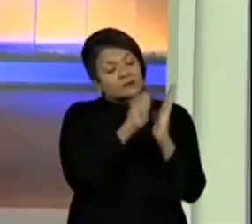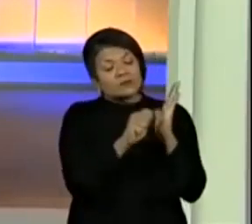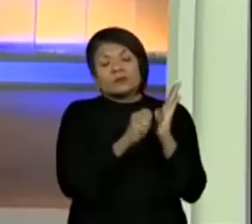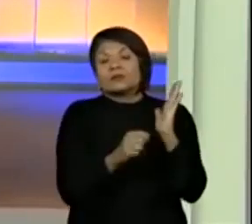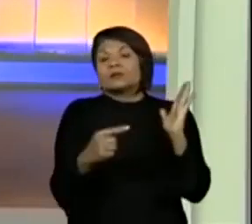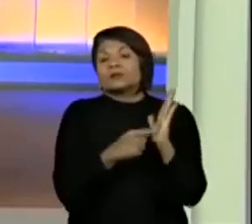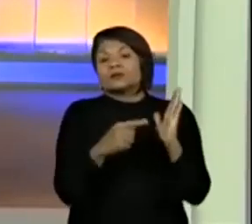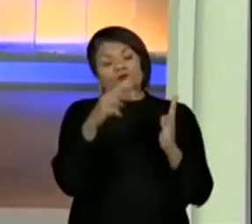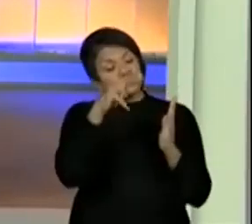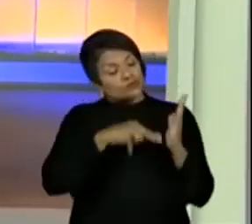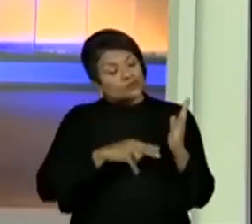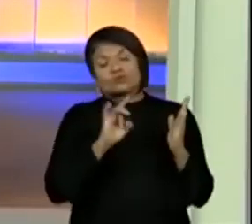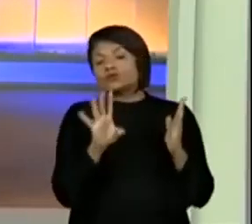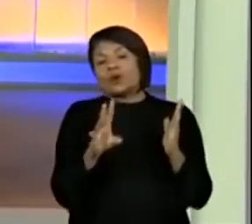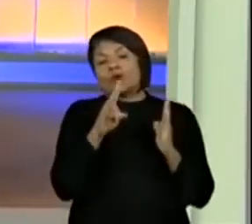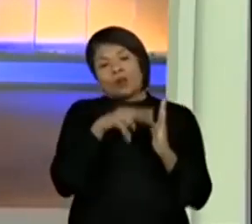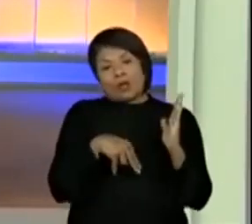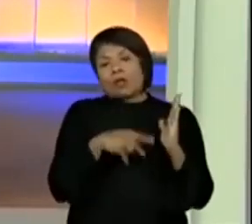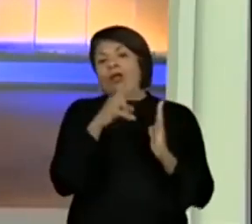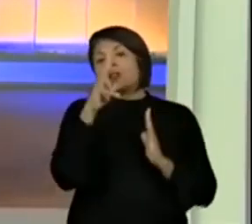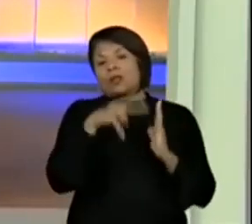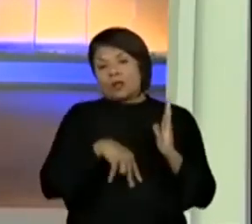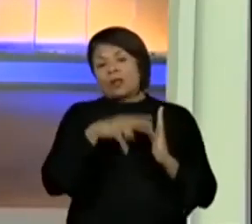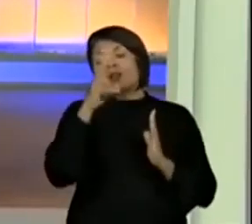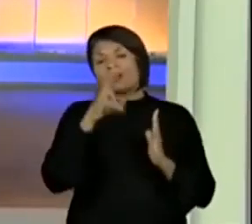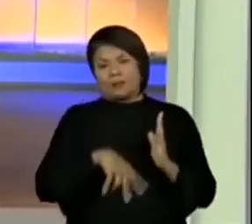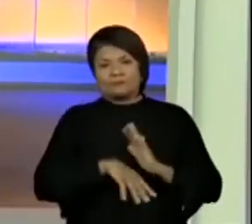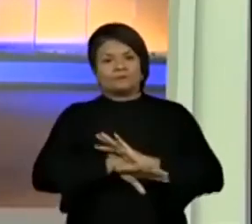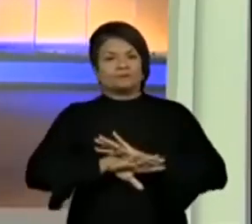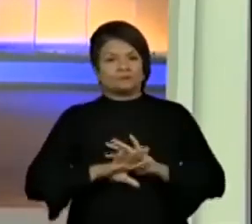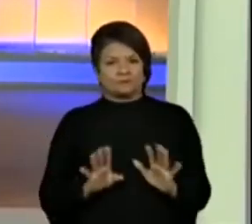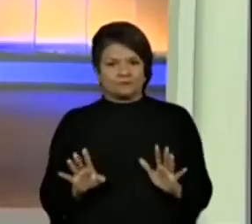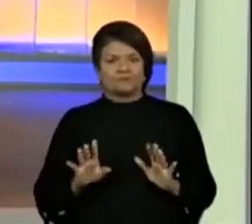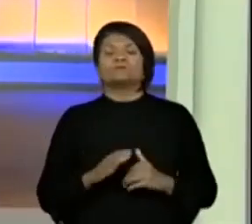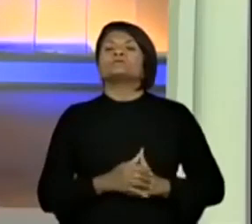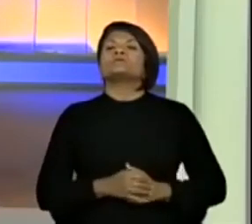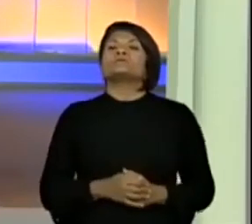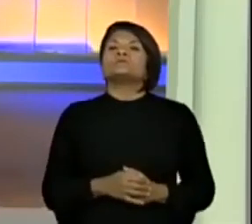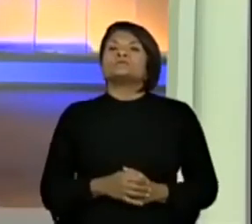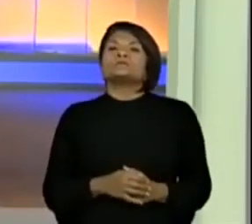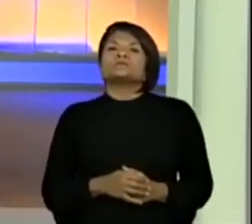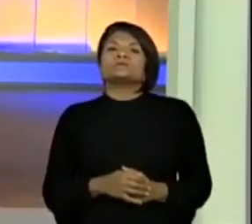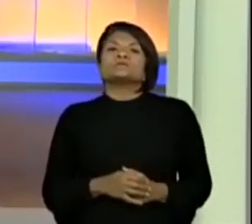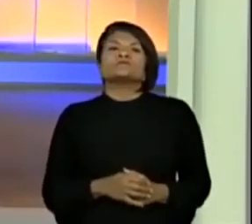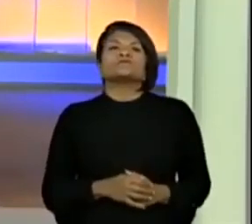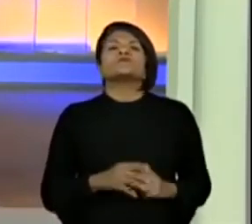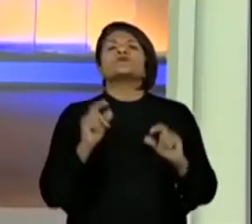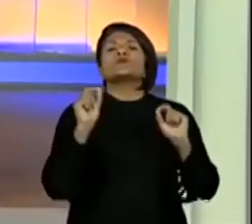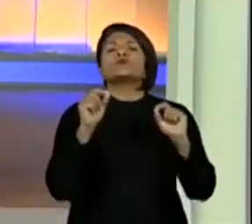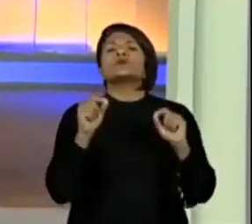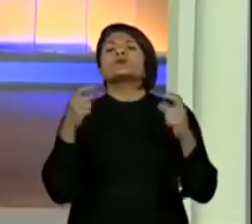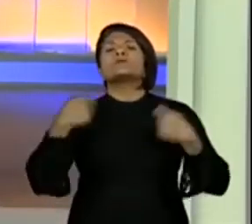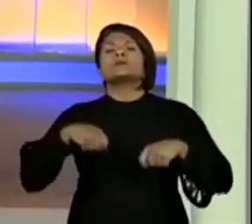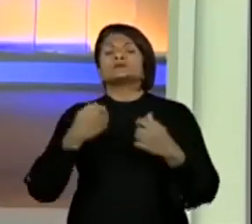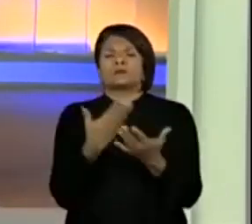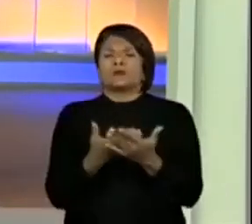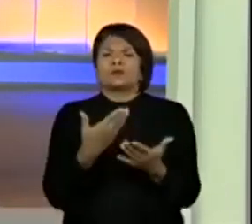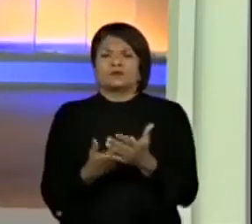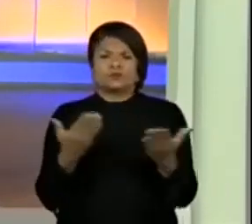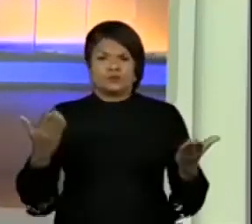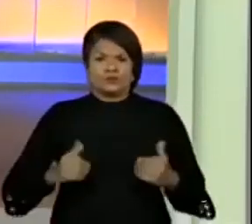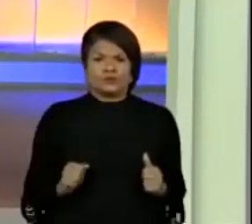coisa que a gente precisa fazer é ler, reler, e por aí vai. Tudo bem? O que a gente precisa para a aula de hoje?